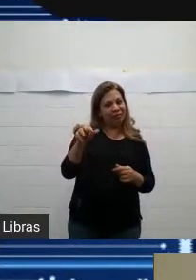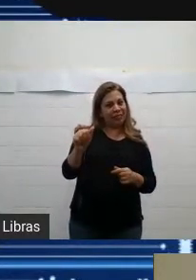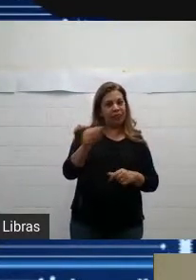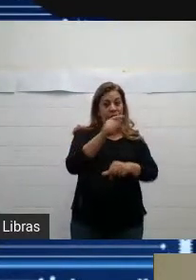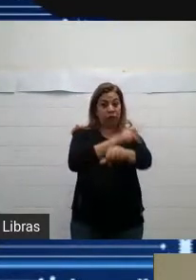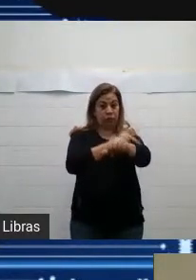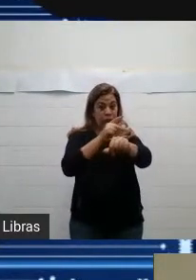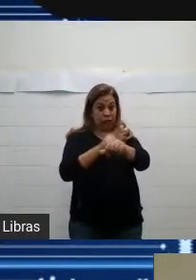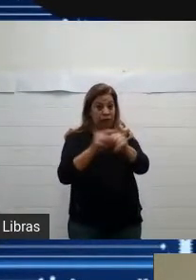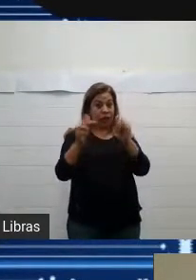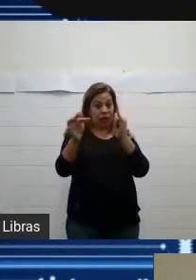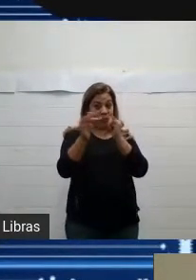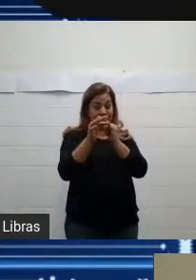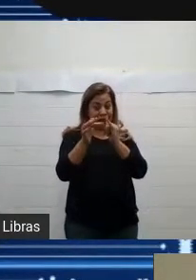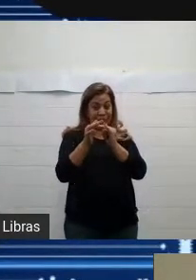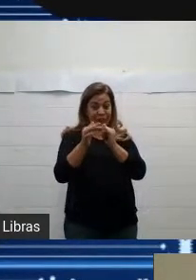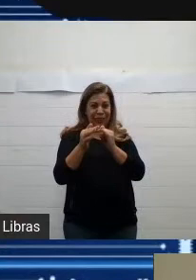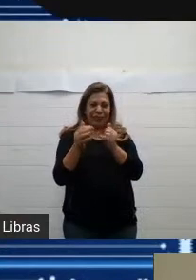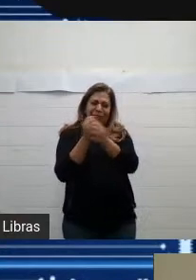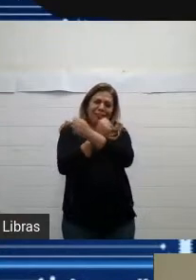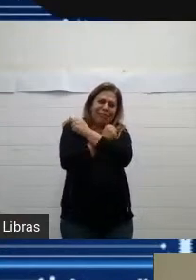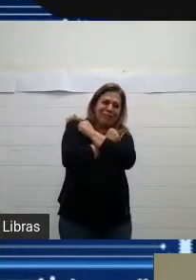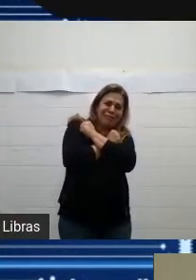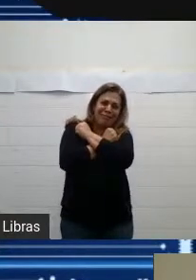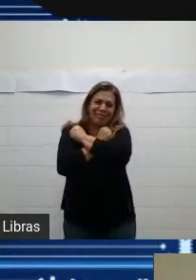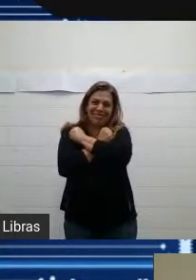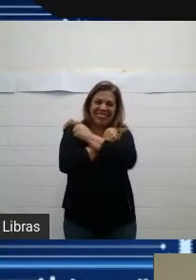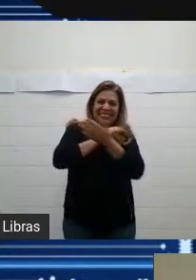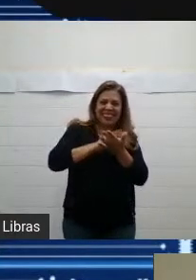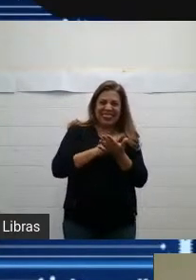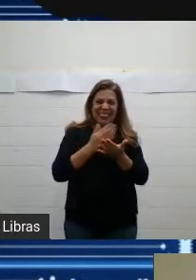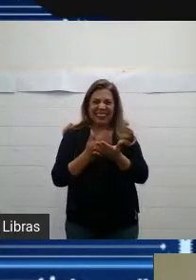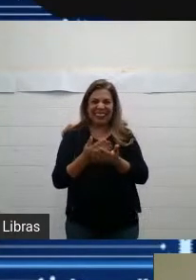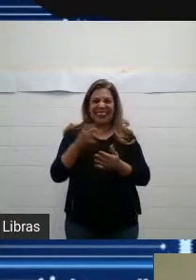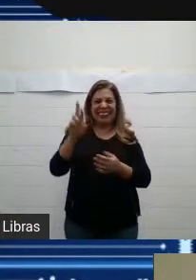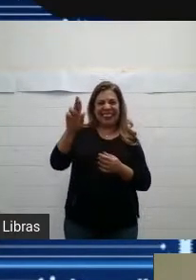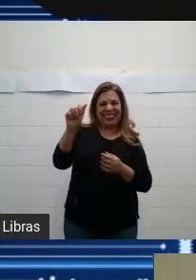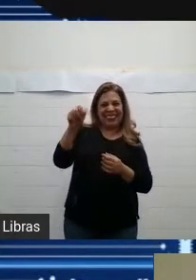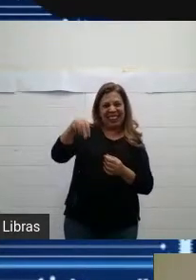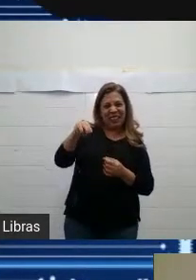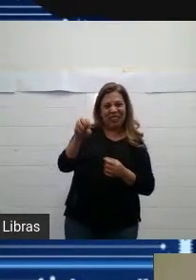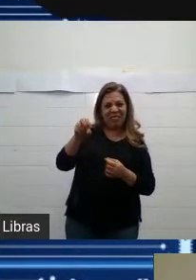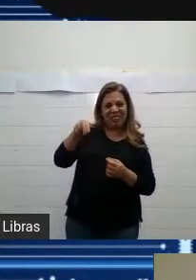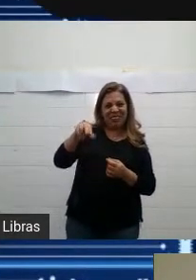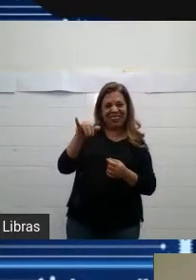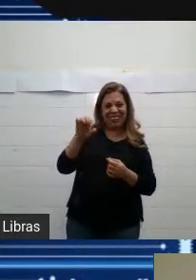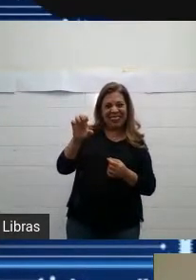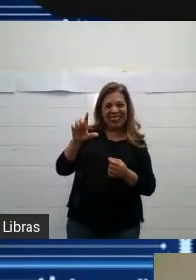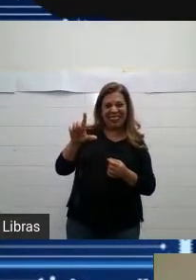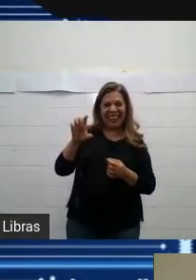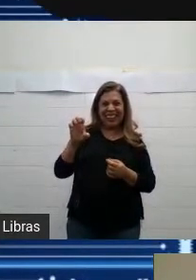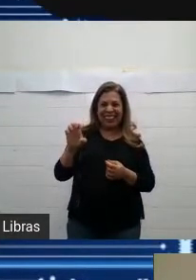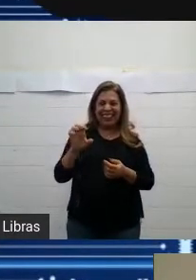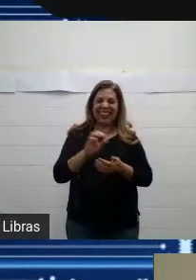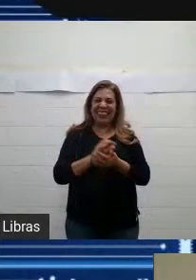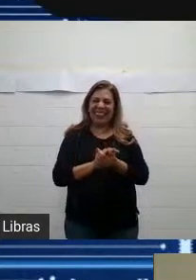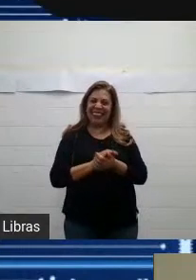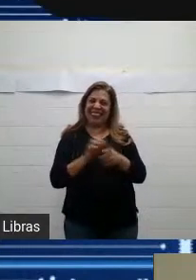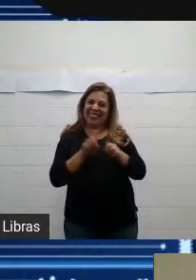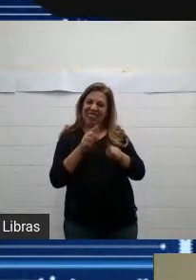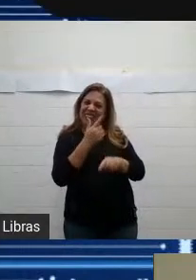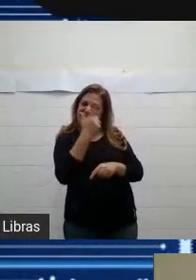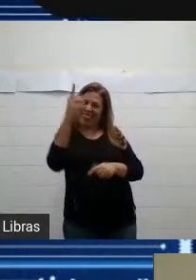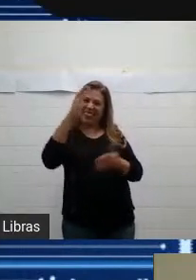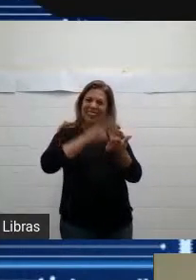do Instituto, está mandando um forte abraço para a intérprete Ramonielle, ok? Acho que ela estende também para as demais intérpretes,